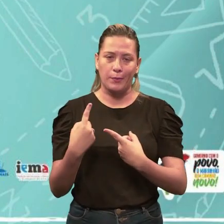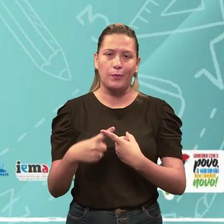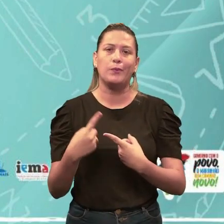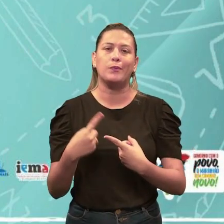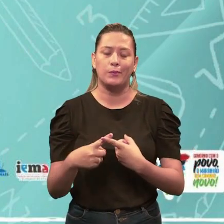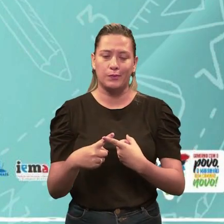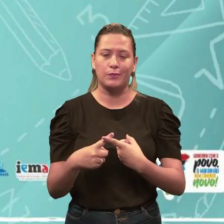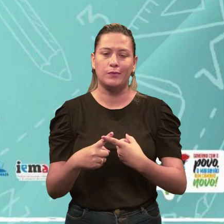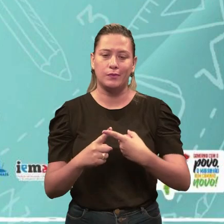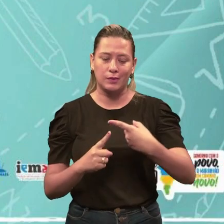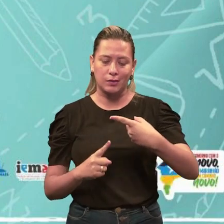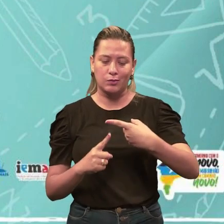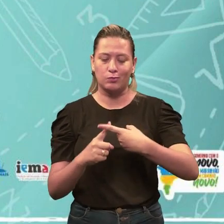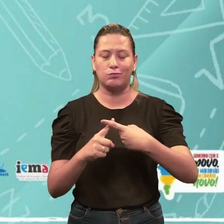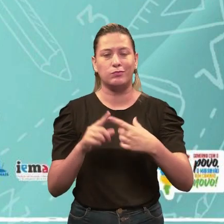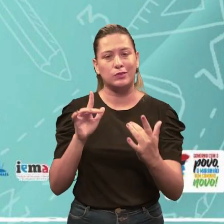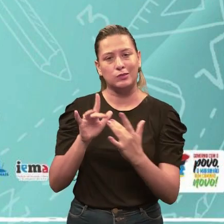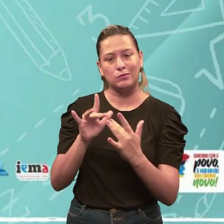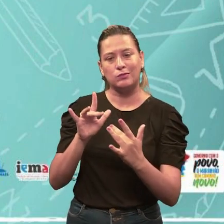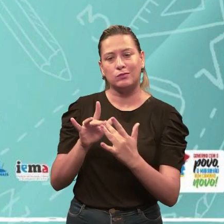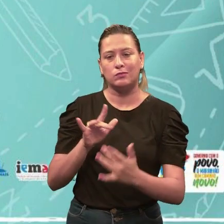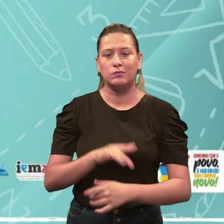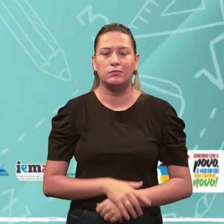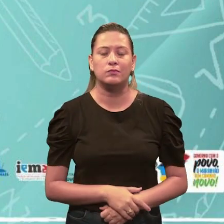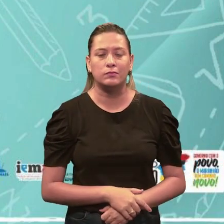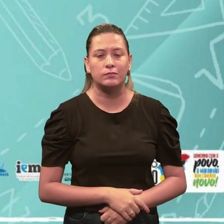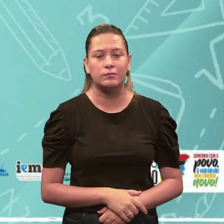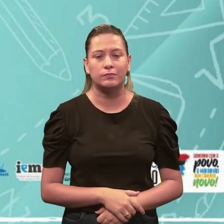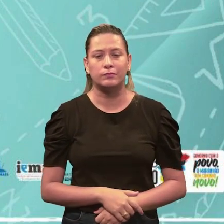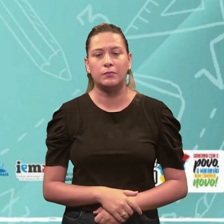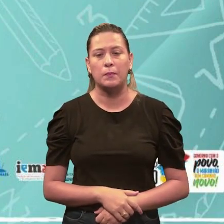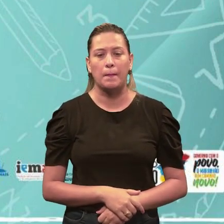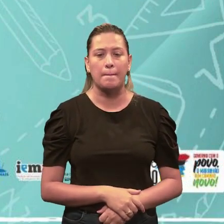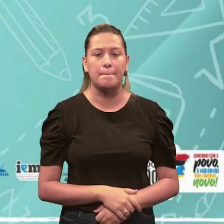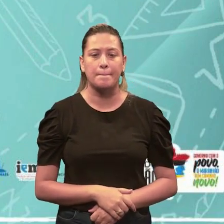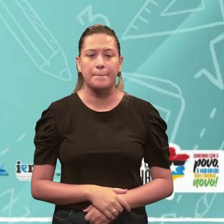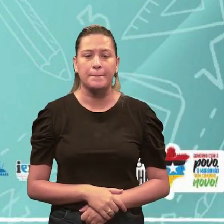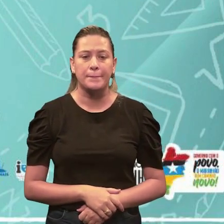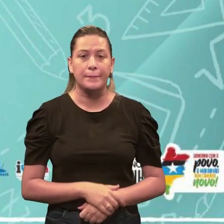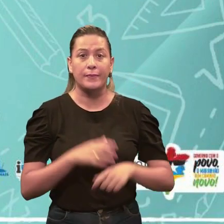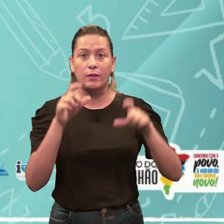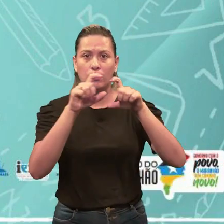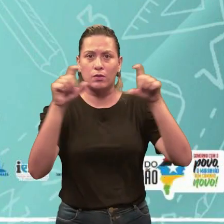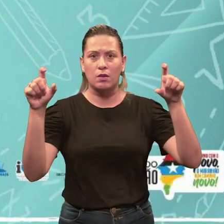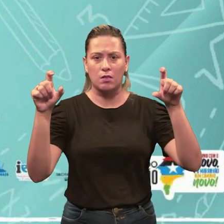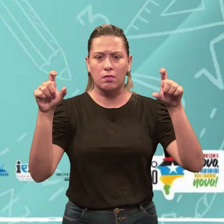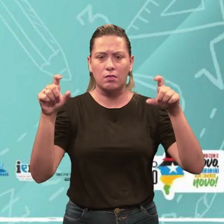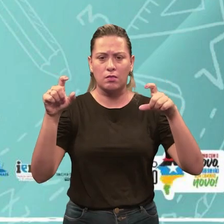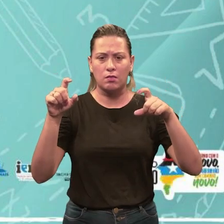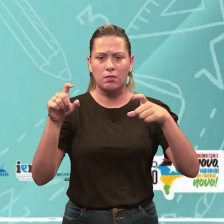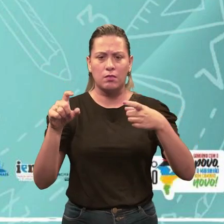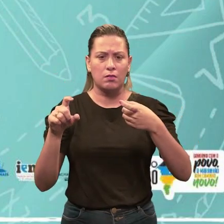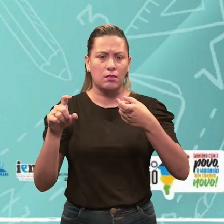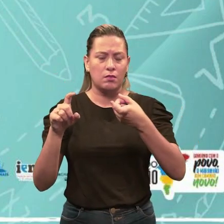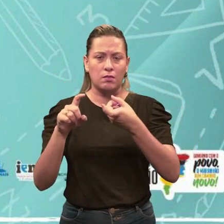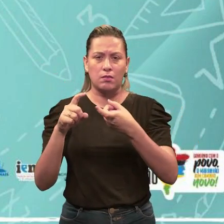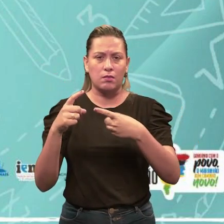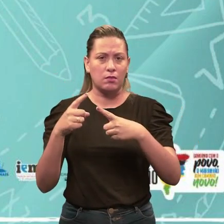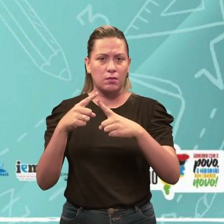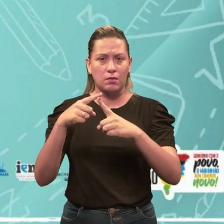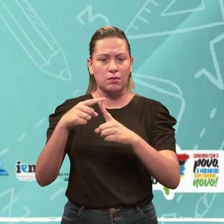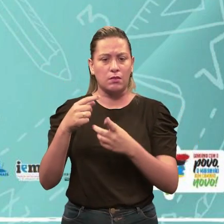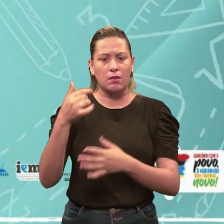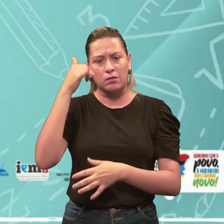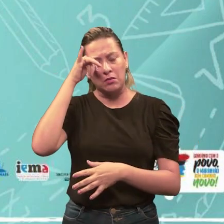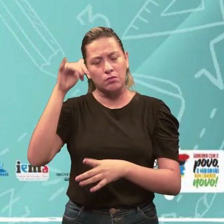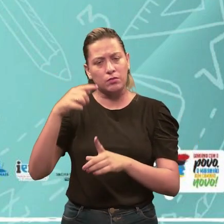porque realmente eles estão se cruzando. E aqui em cima, esses ganchinhos aqui são uma forma mesmo de representar, dizendo que eles